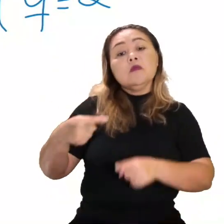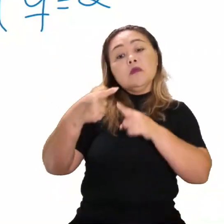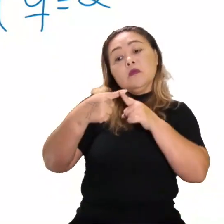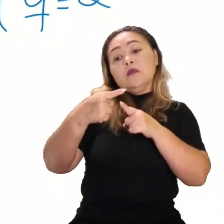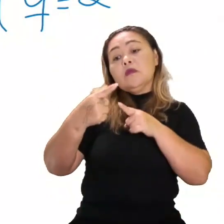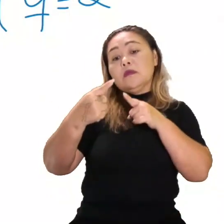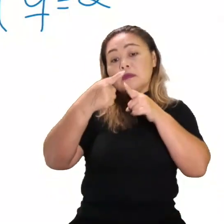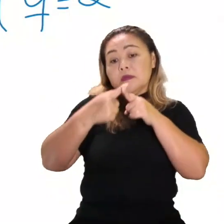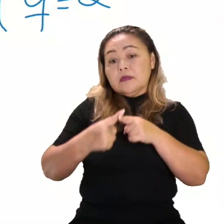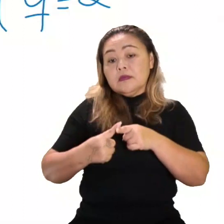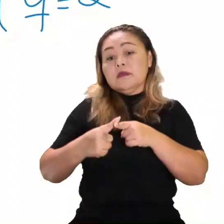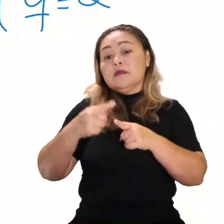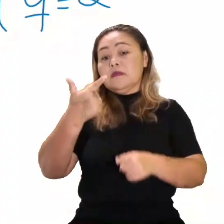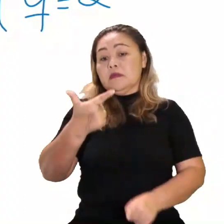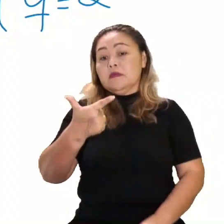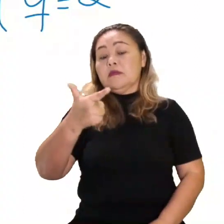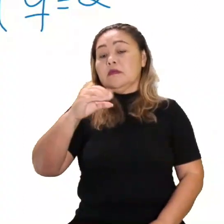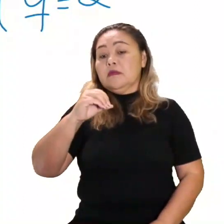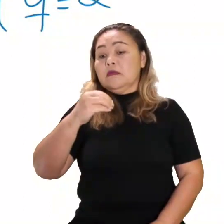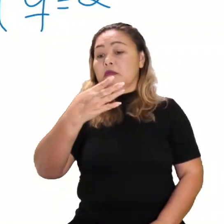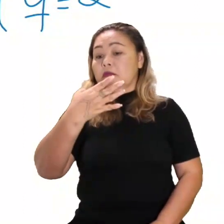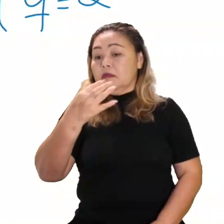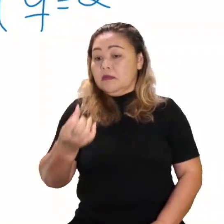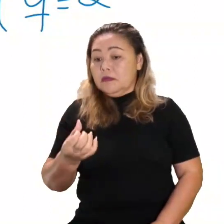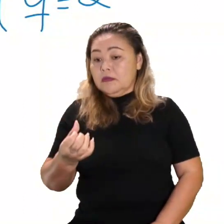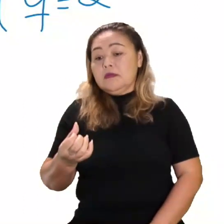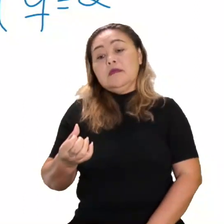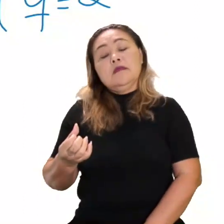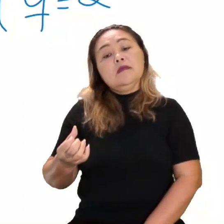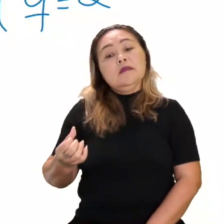de 1023? 2046.